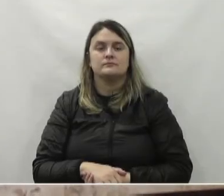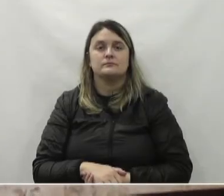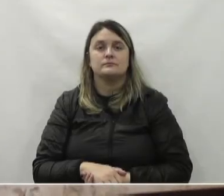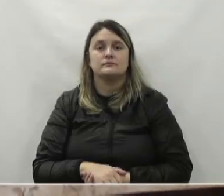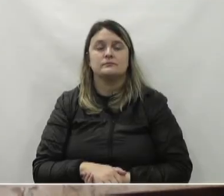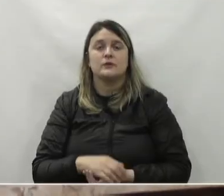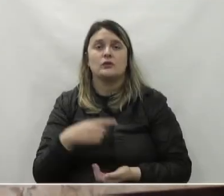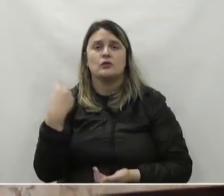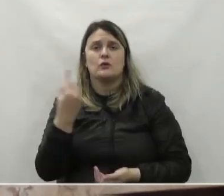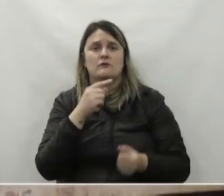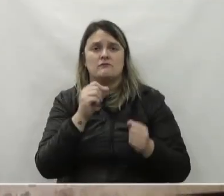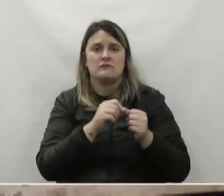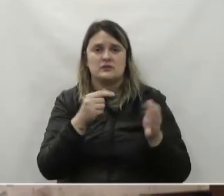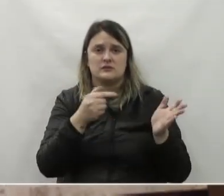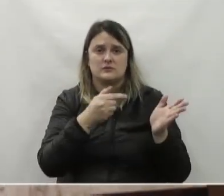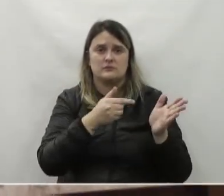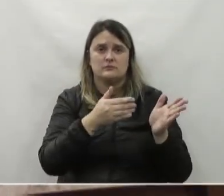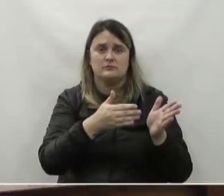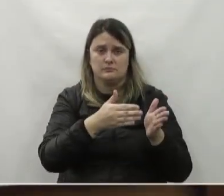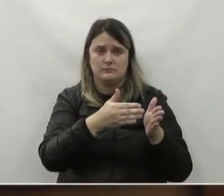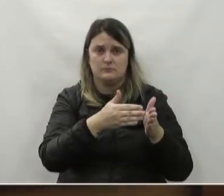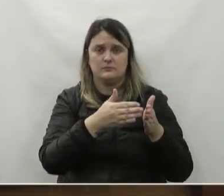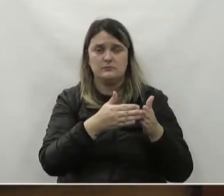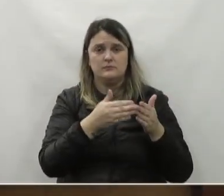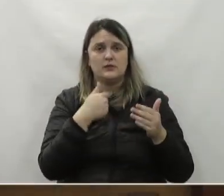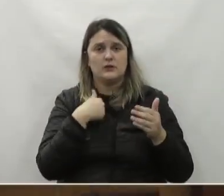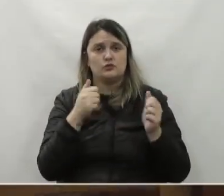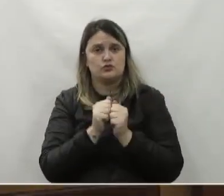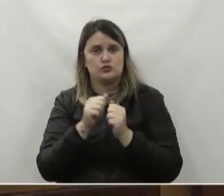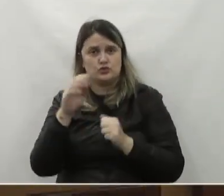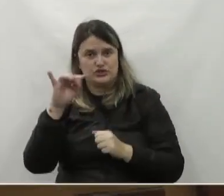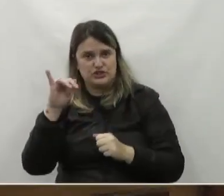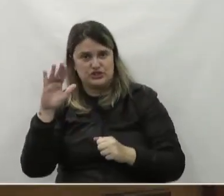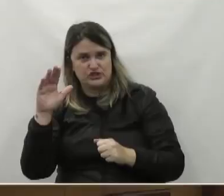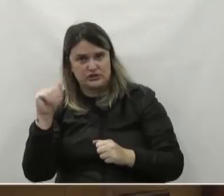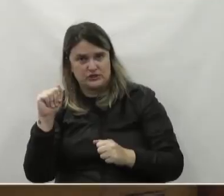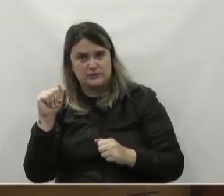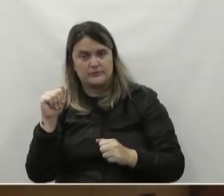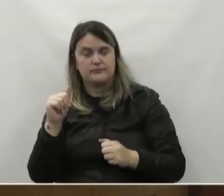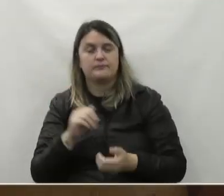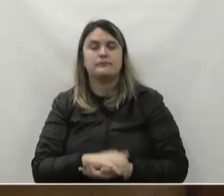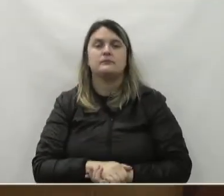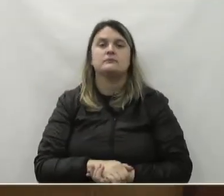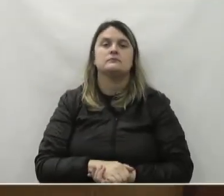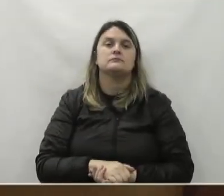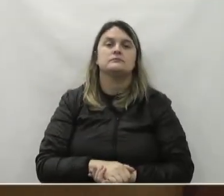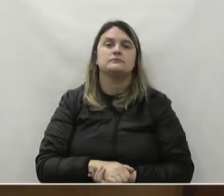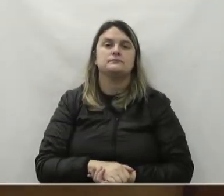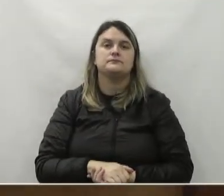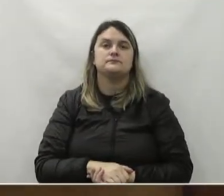fizemos esse requerimento, né, eu, o vereador Tica, e juntamente comigo,